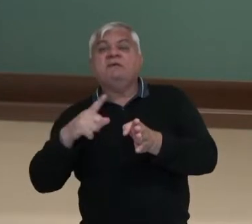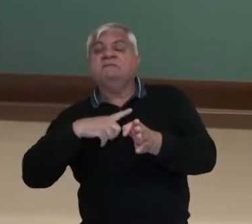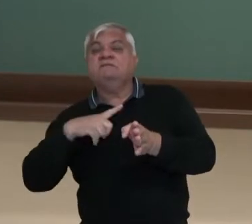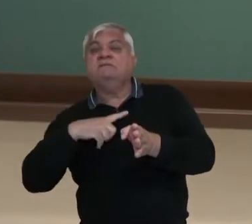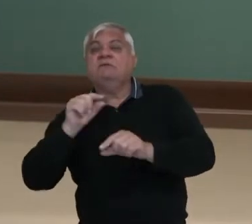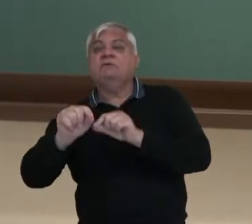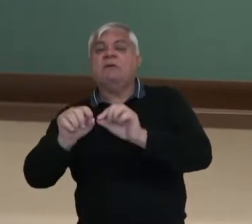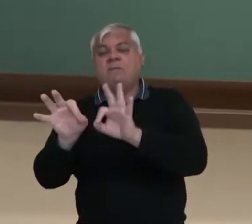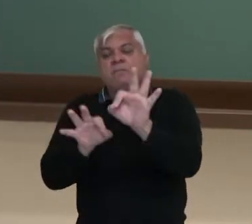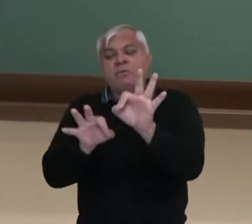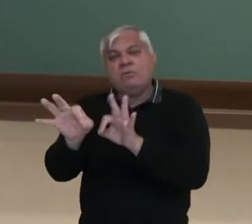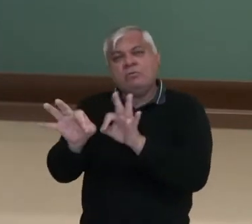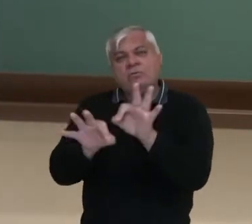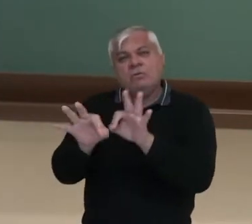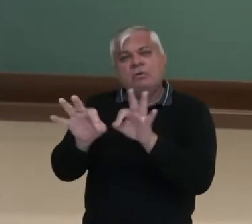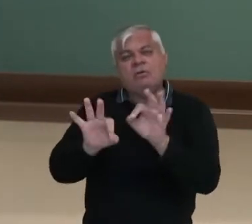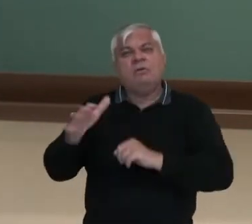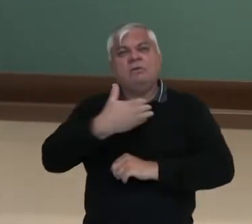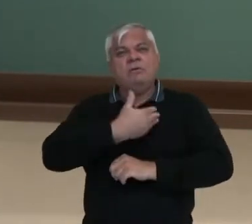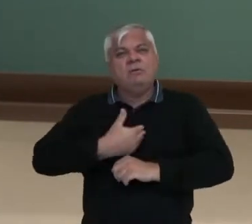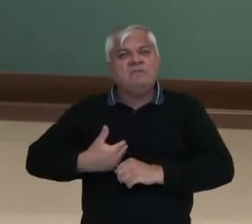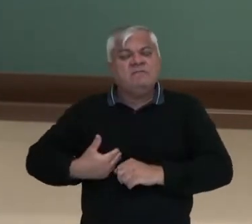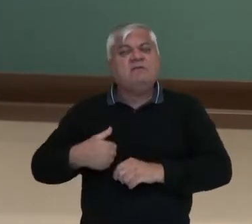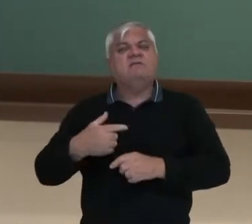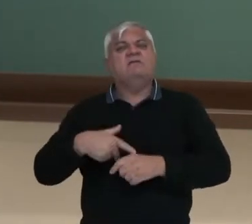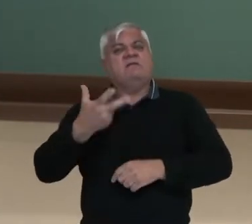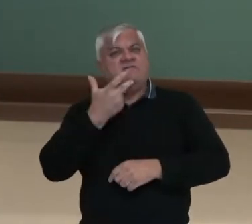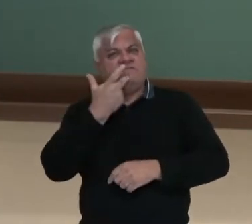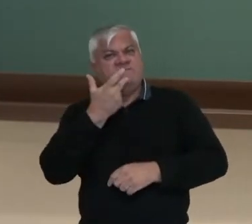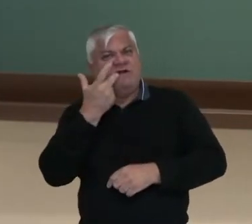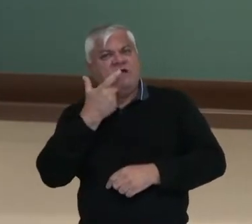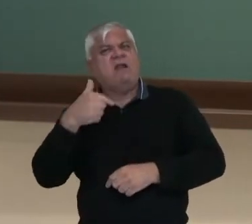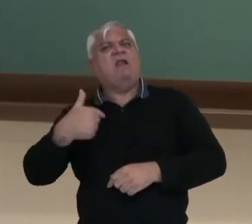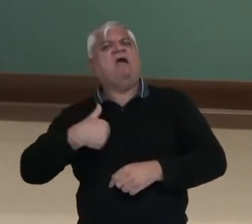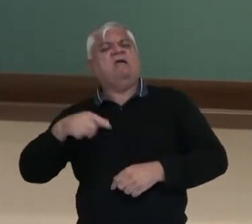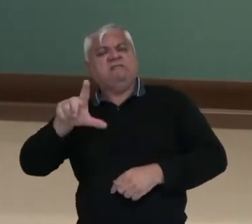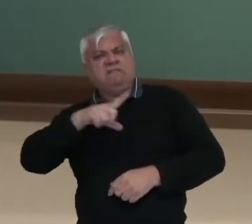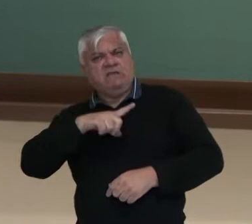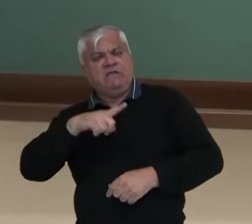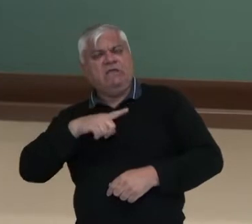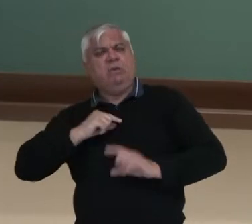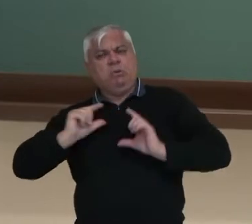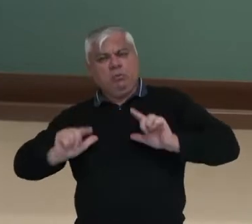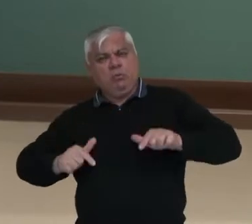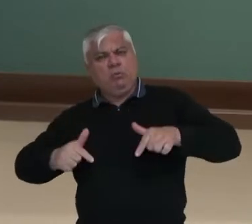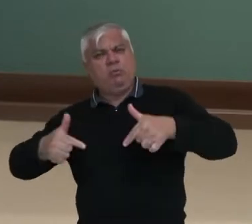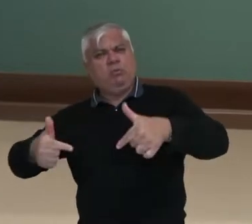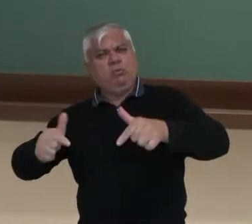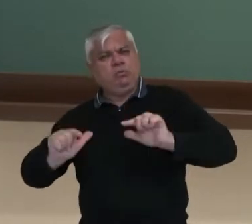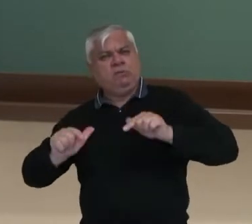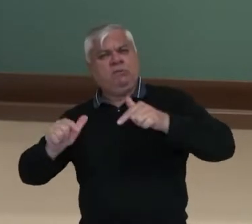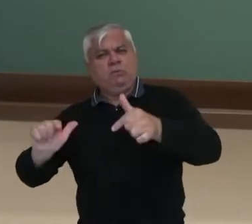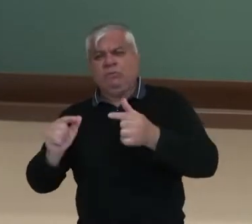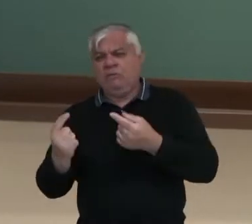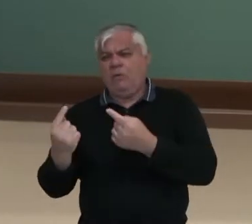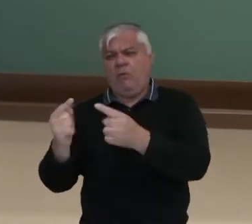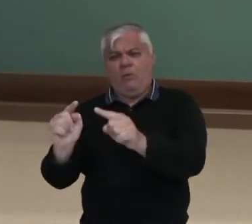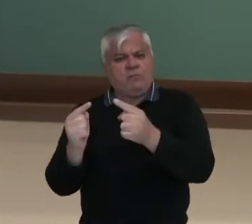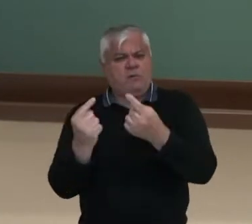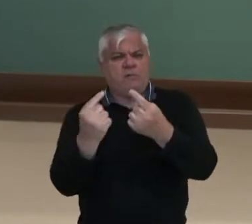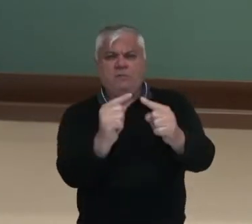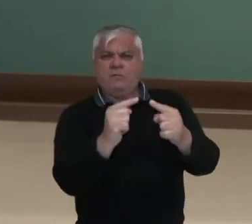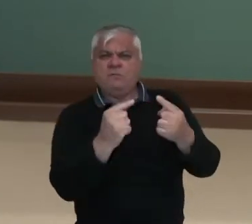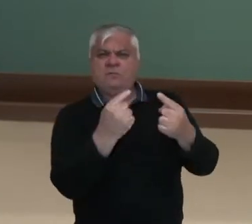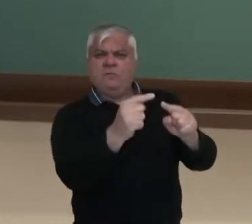um projeto de governo e dizendo que estava lutando contra o possível